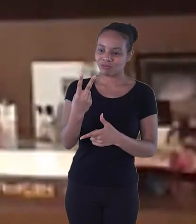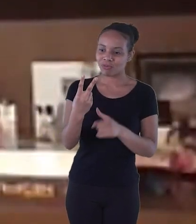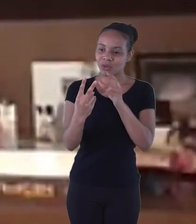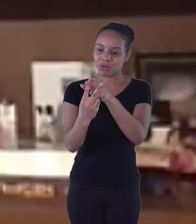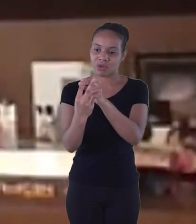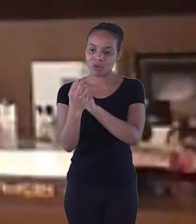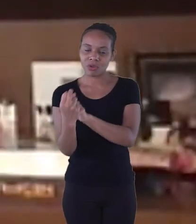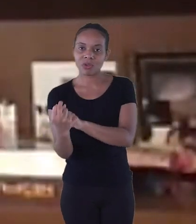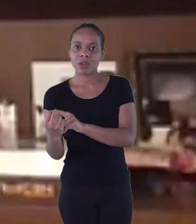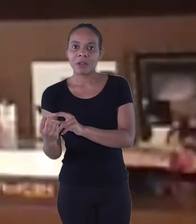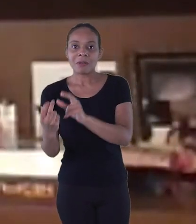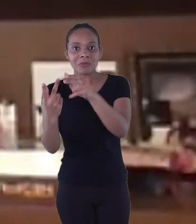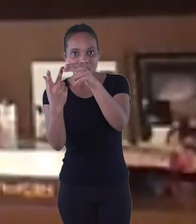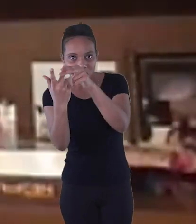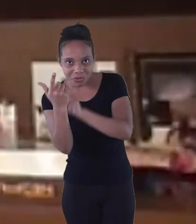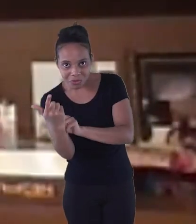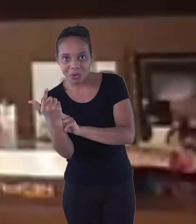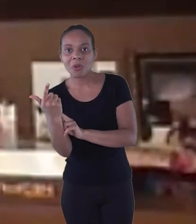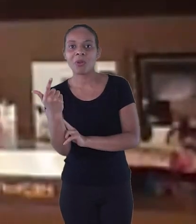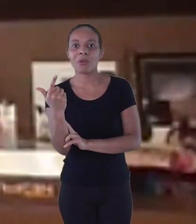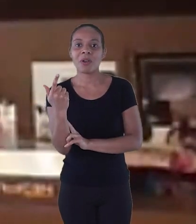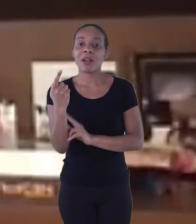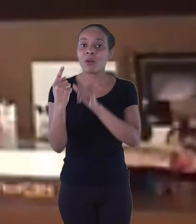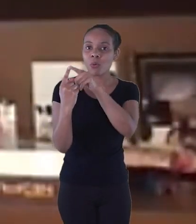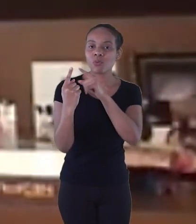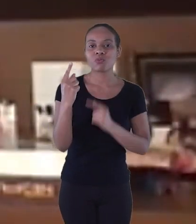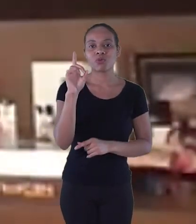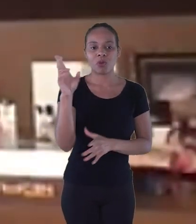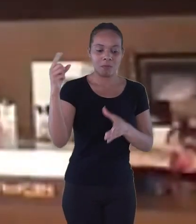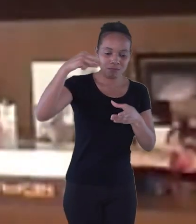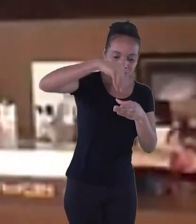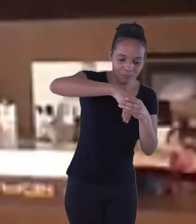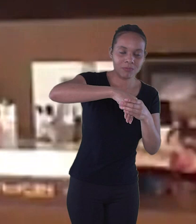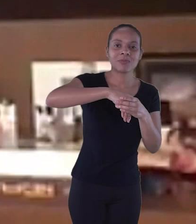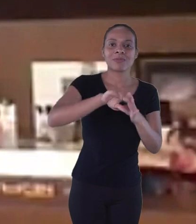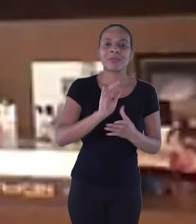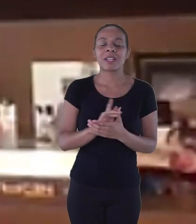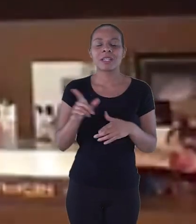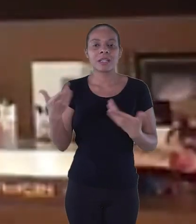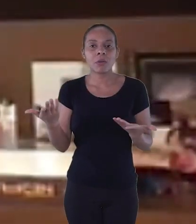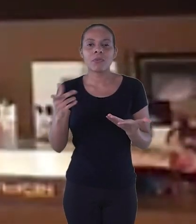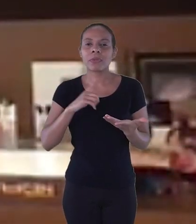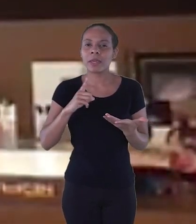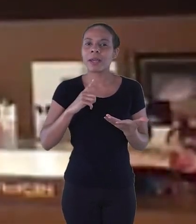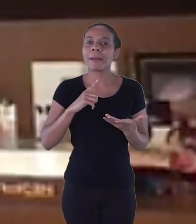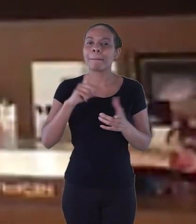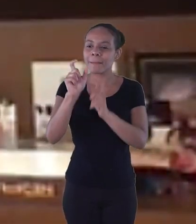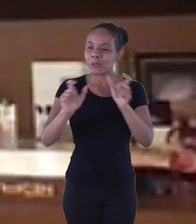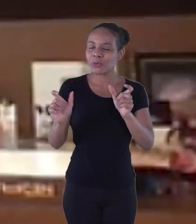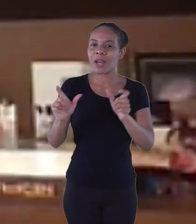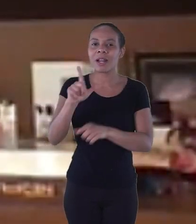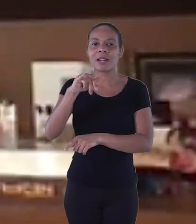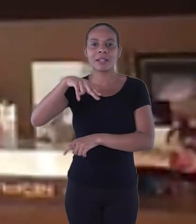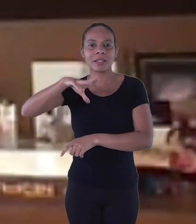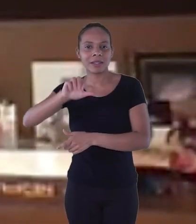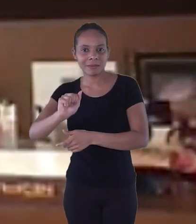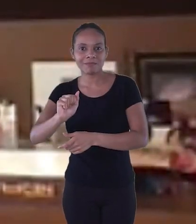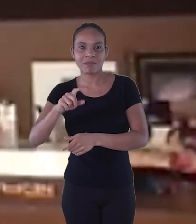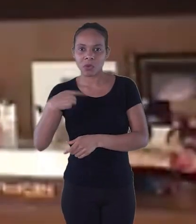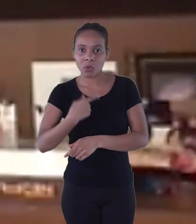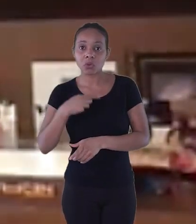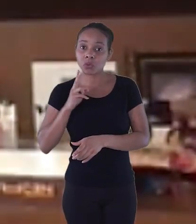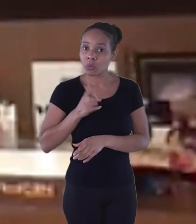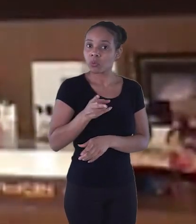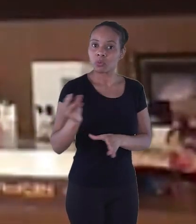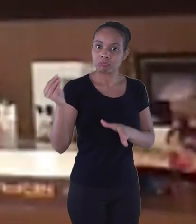como Nina Rodrigues, que é um teórico que, enfim, é o grande autor do darwinismo racial, né?